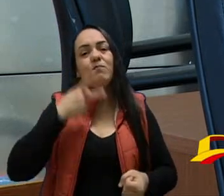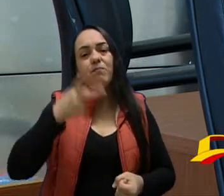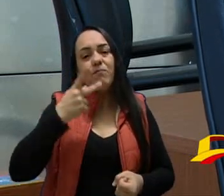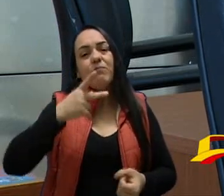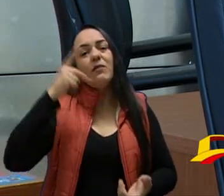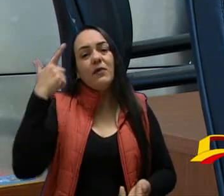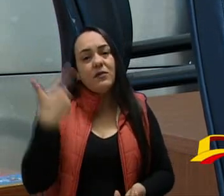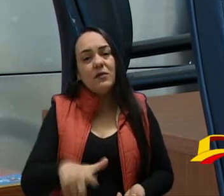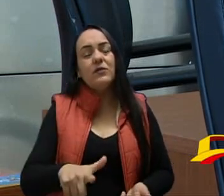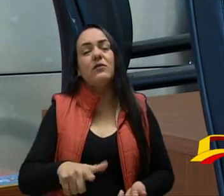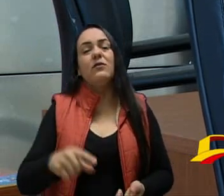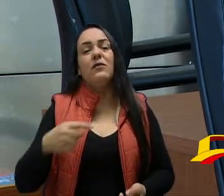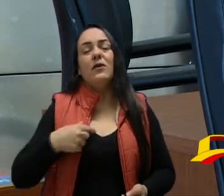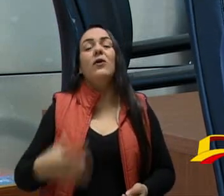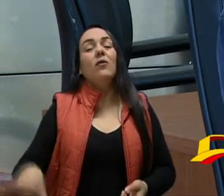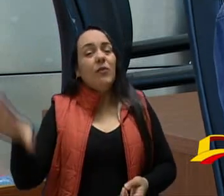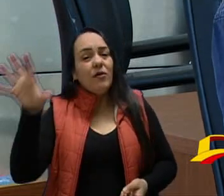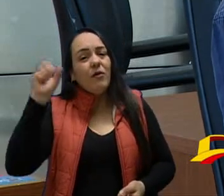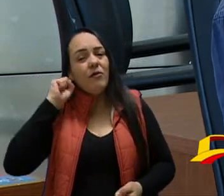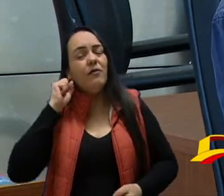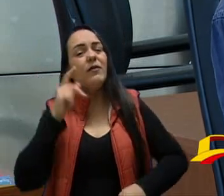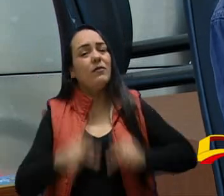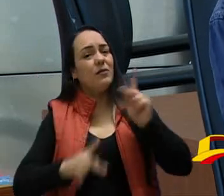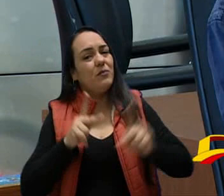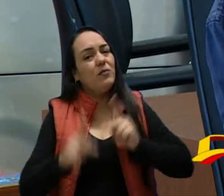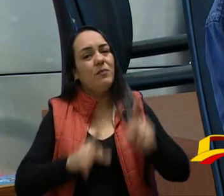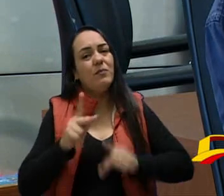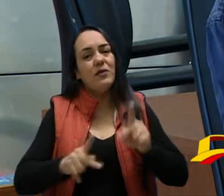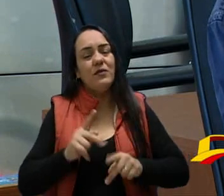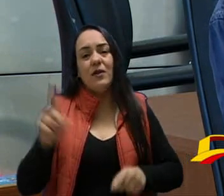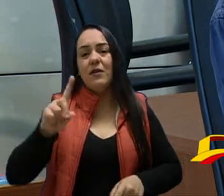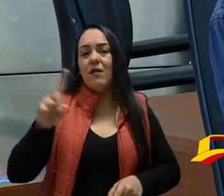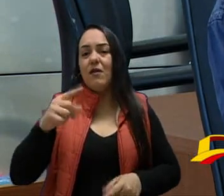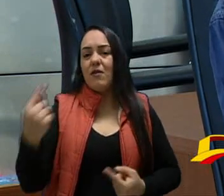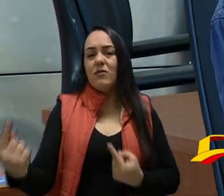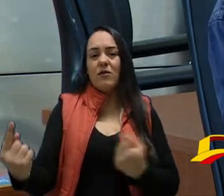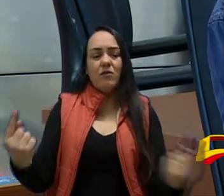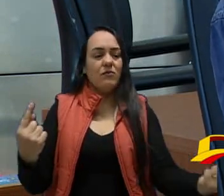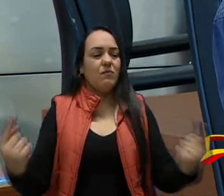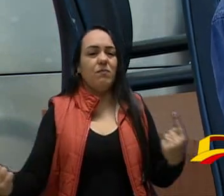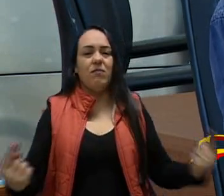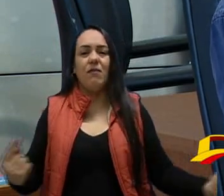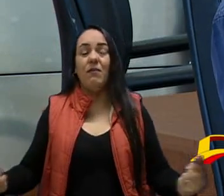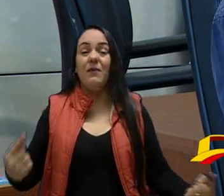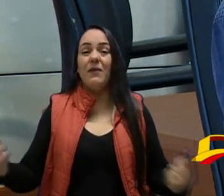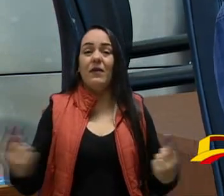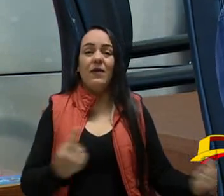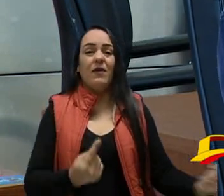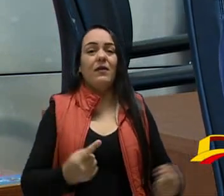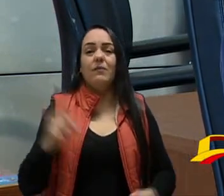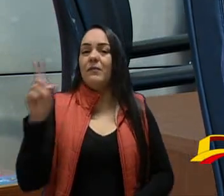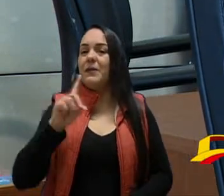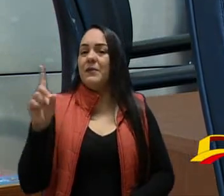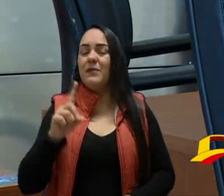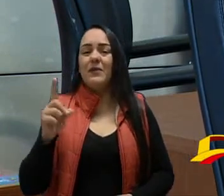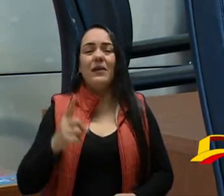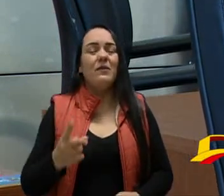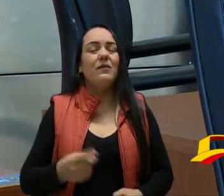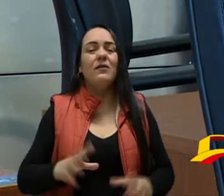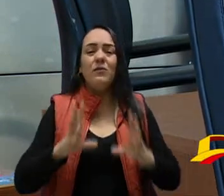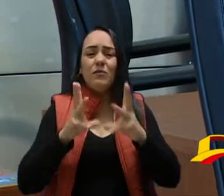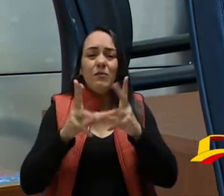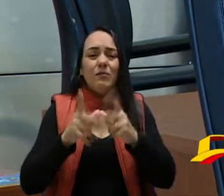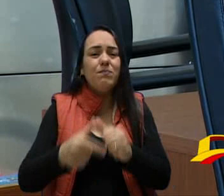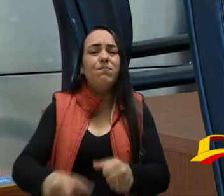porque se tem ouvido isso da comunidade não é só de uma comunidade isolada do porquê desses representa uma região mais segmentada tudo sem